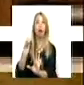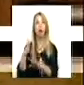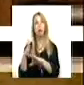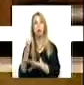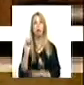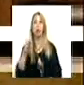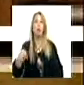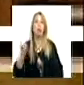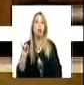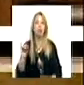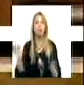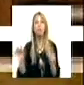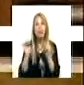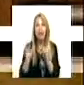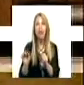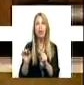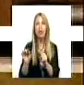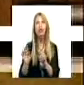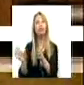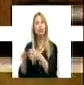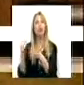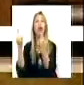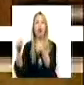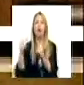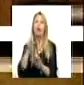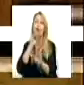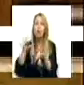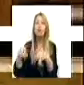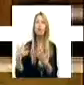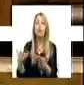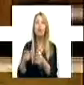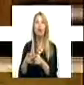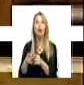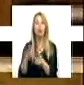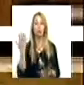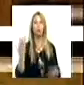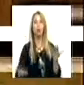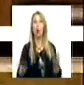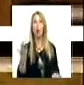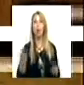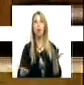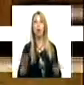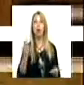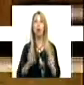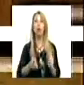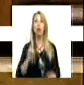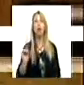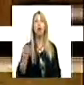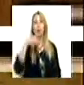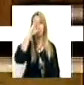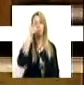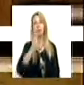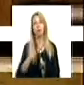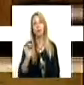do IMI, para estes havia sempre margem. Esta comparação entre aquele que se sabe que seria